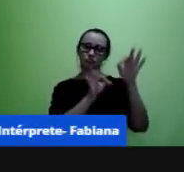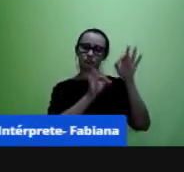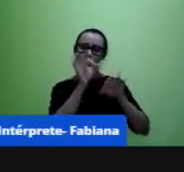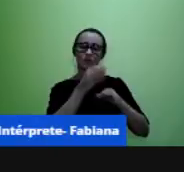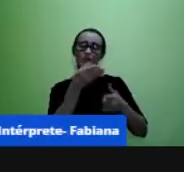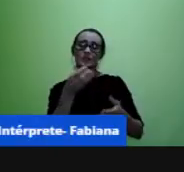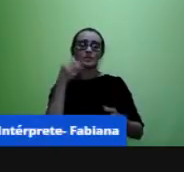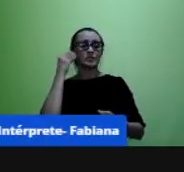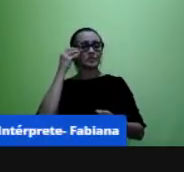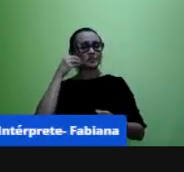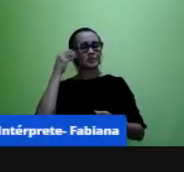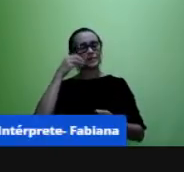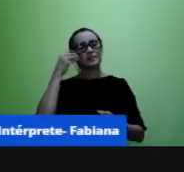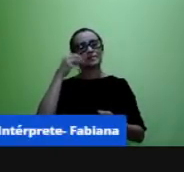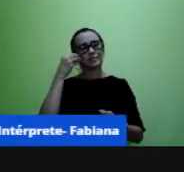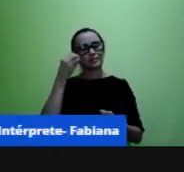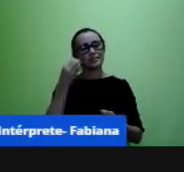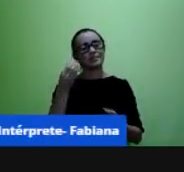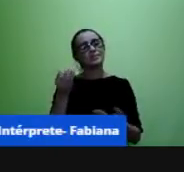experiências neste último ano.